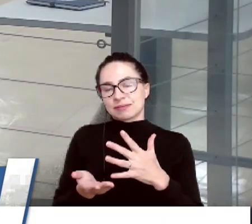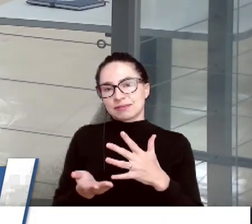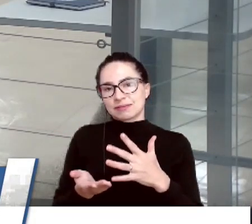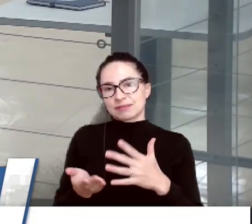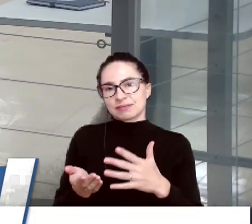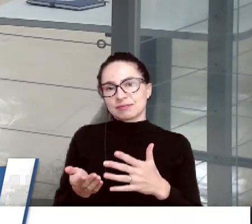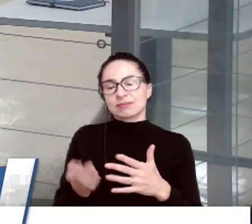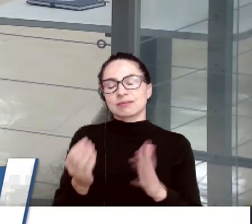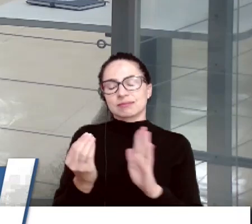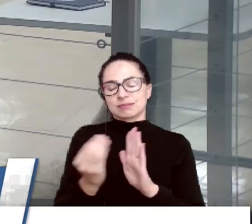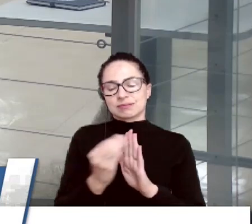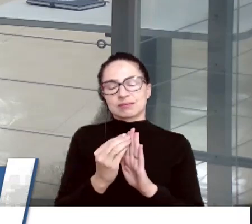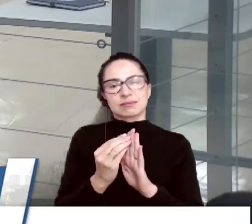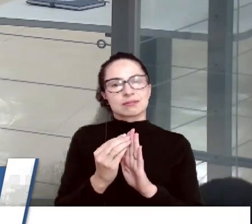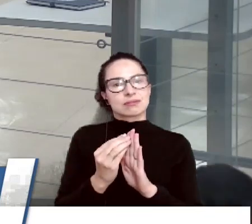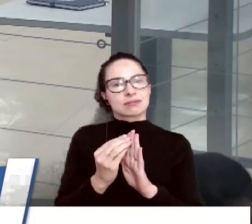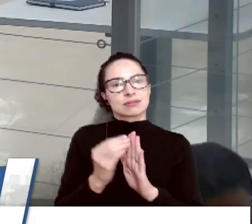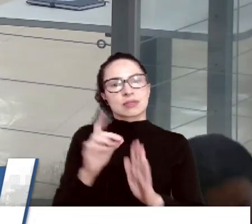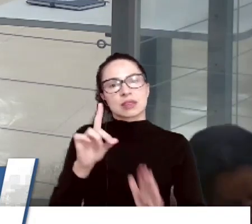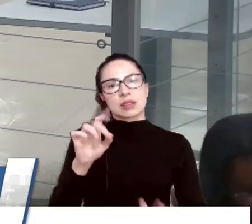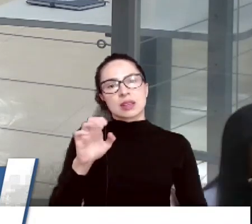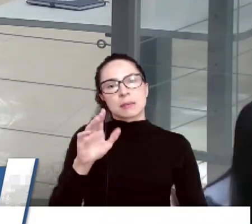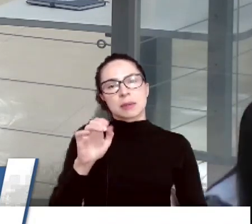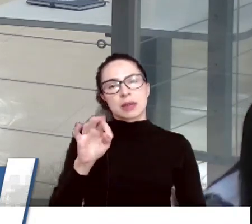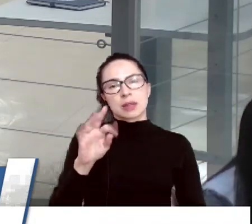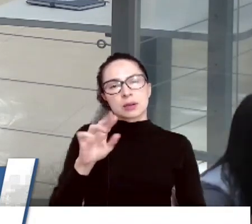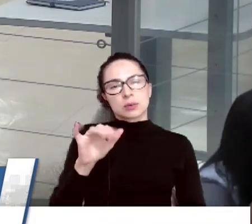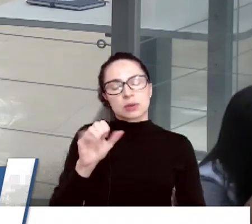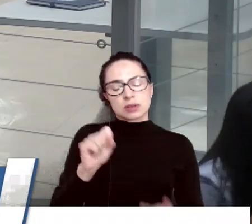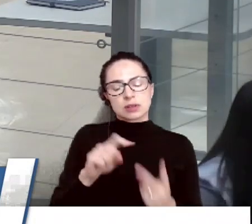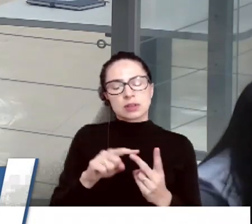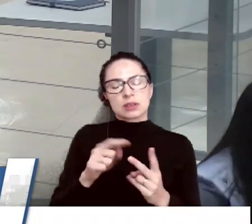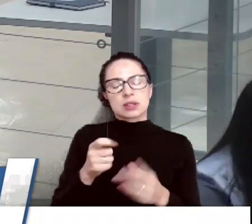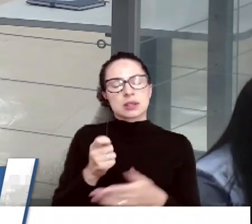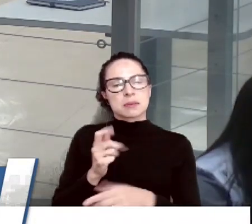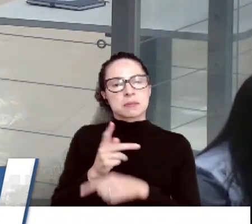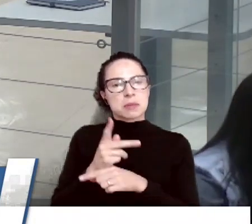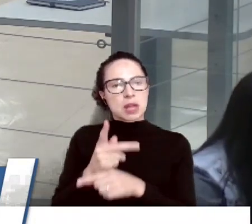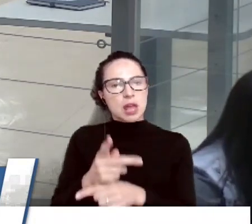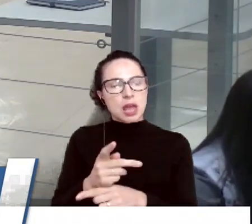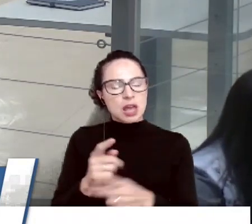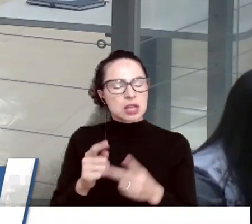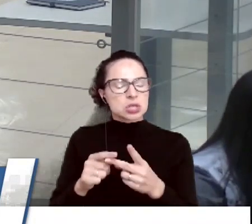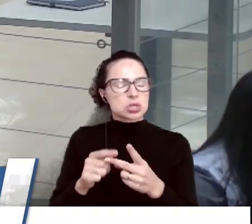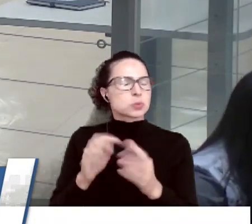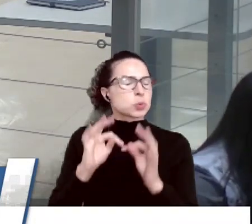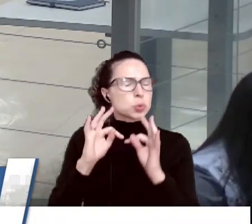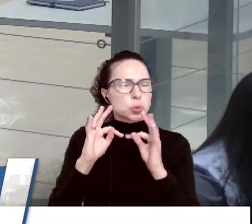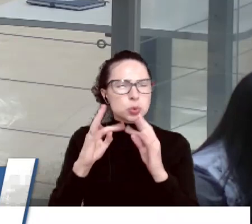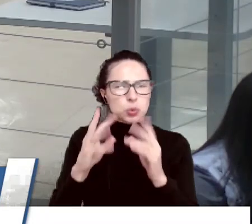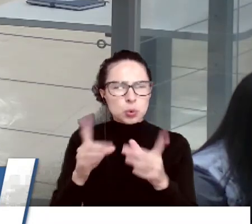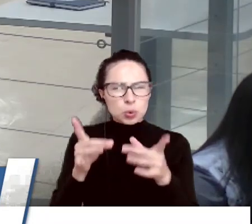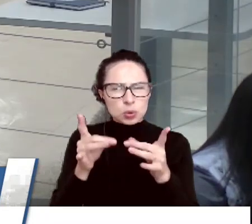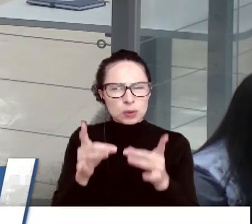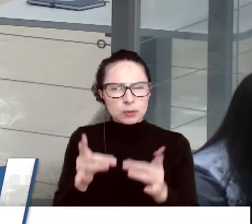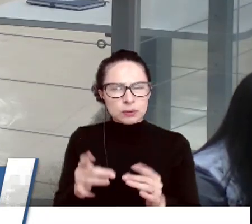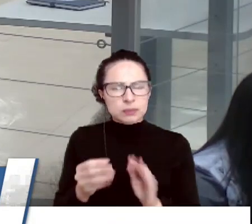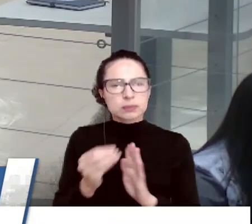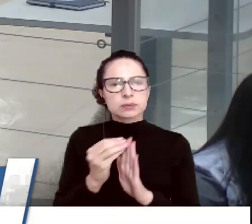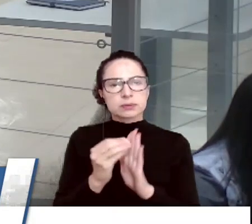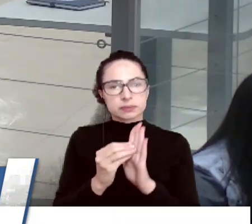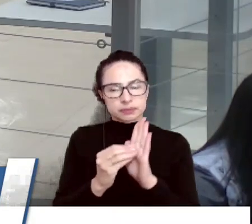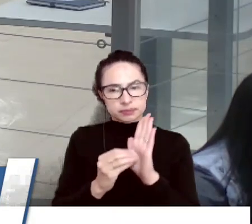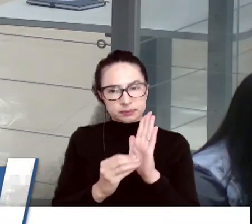lá, debêntures, está lá, empréstimo. E sobre esse item